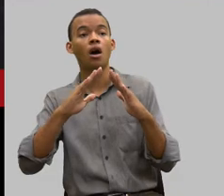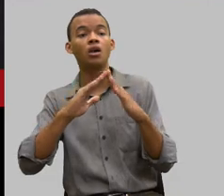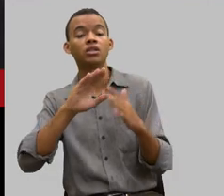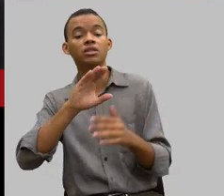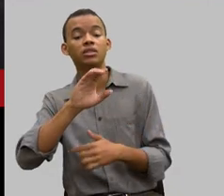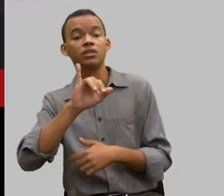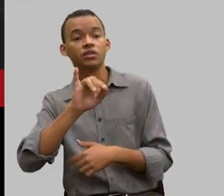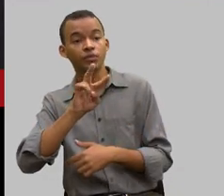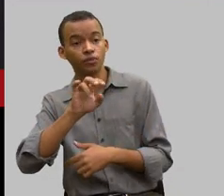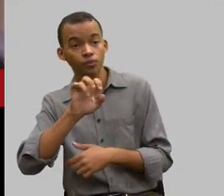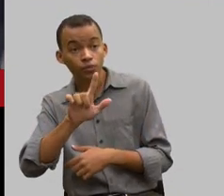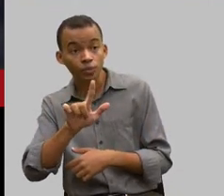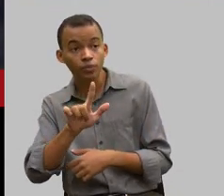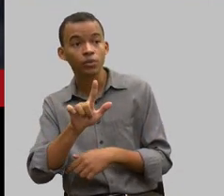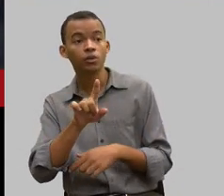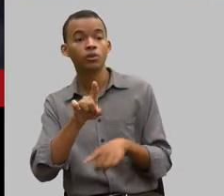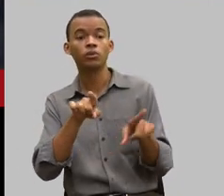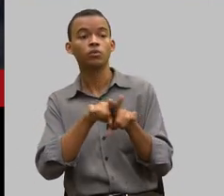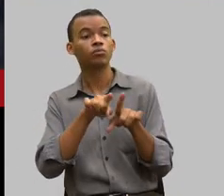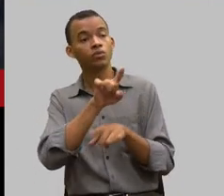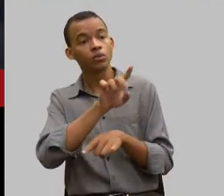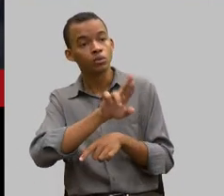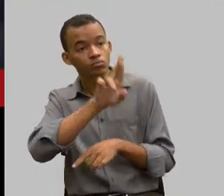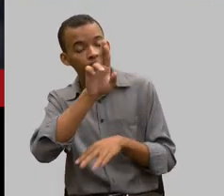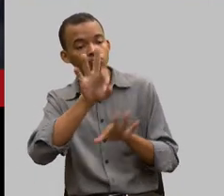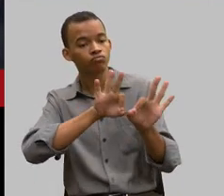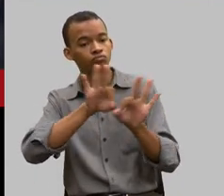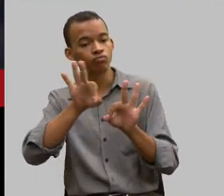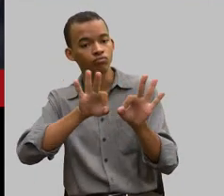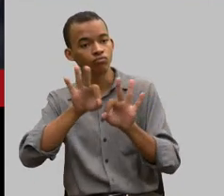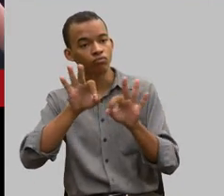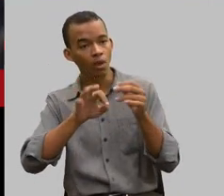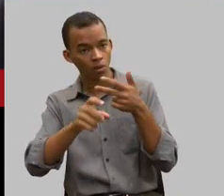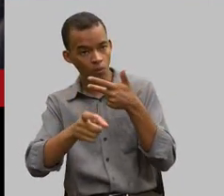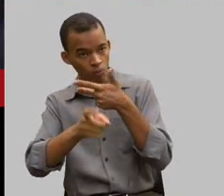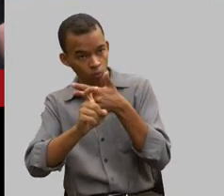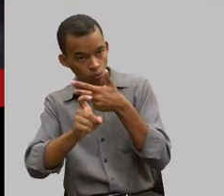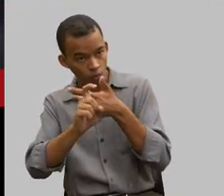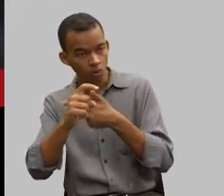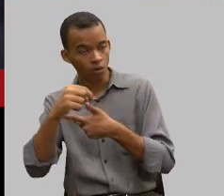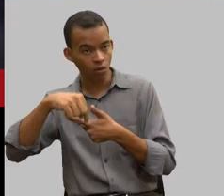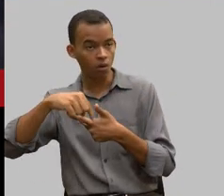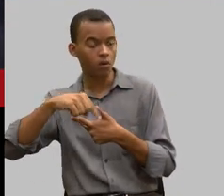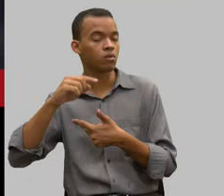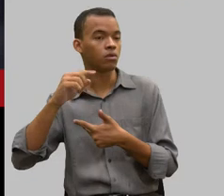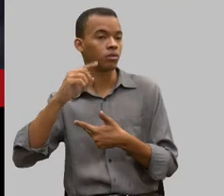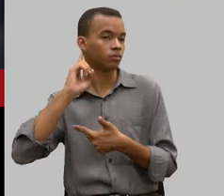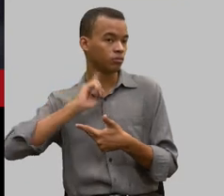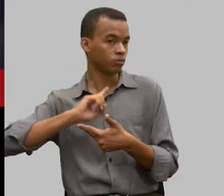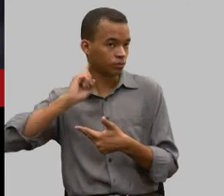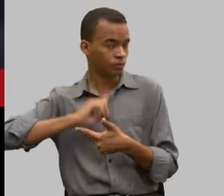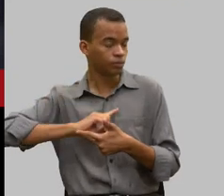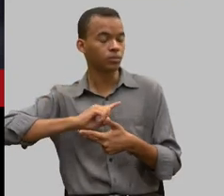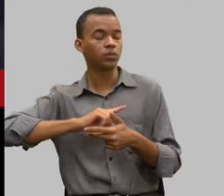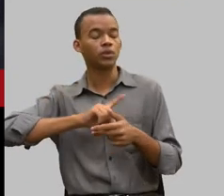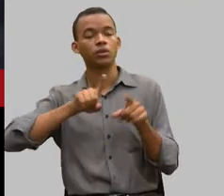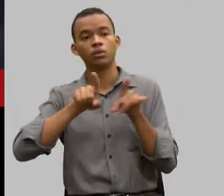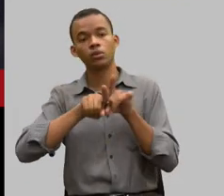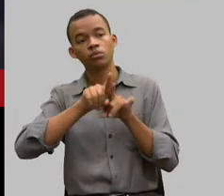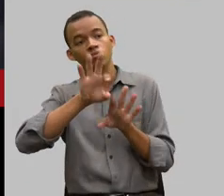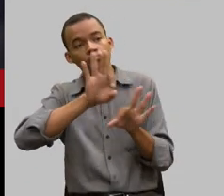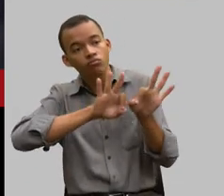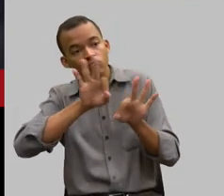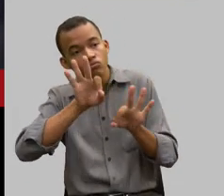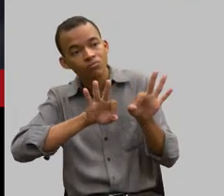articulação do Poder Executivo Estadual por e coordenar essa área e juntamente o